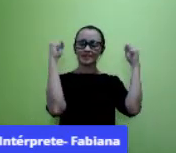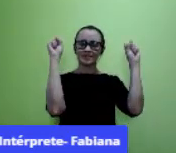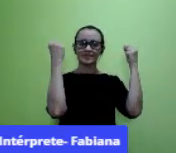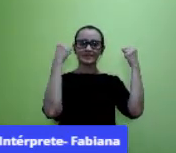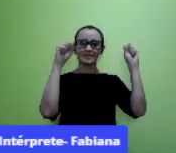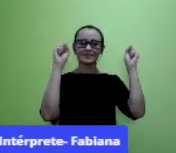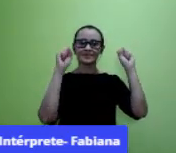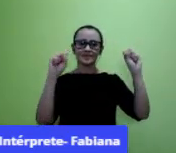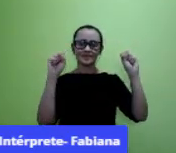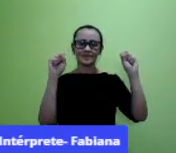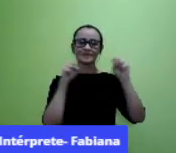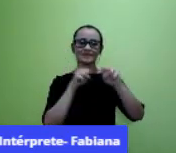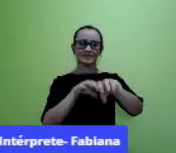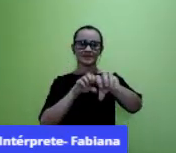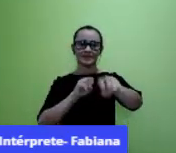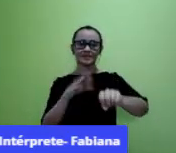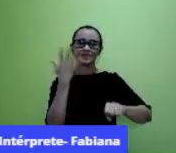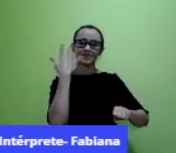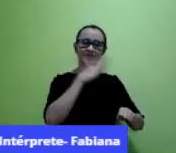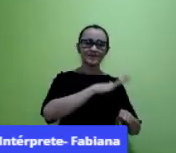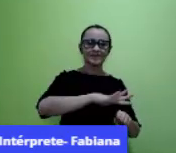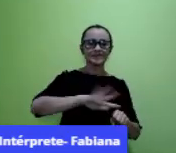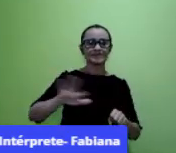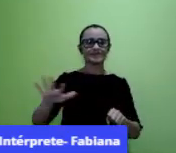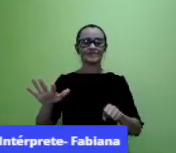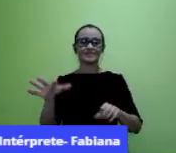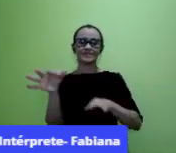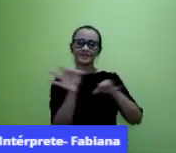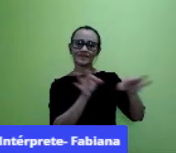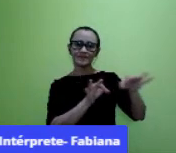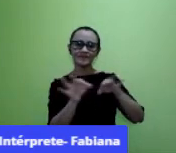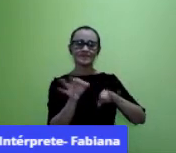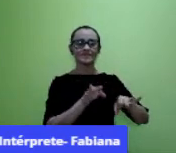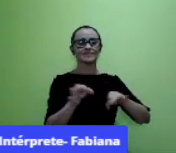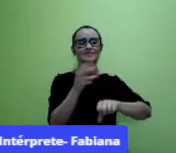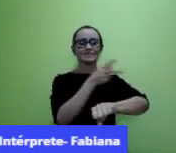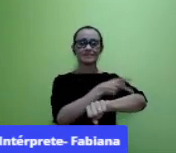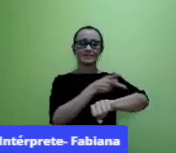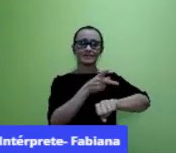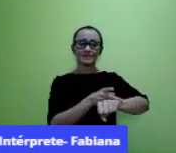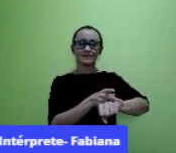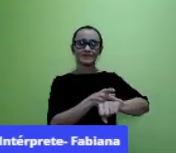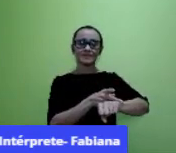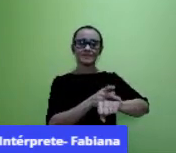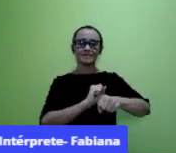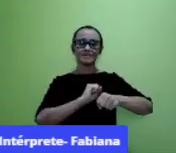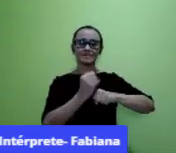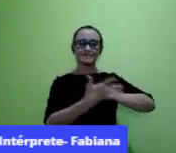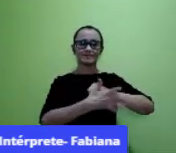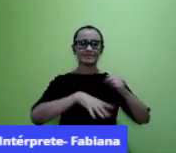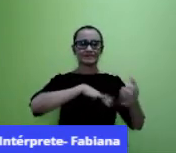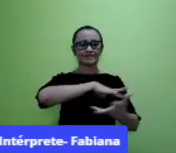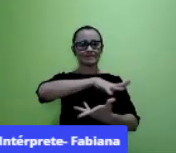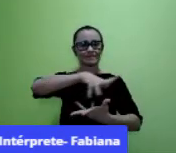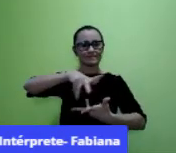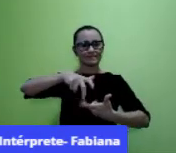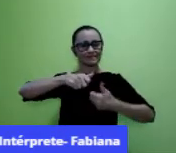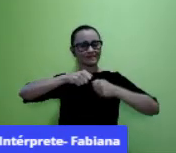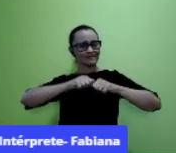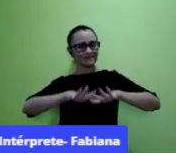na Educação Infantil e as práticas pedagógicas em tempo de pandemia.